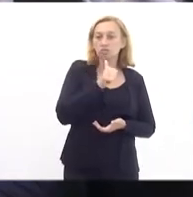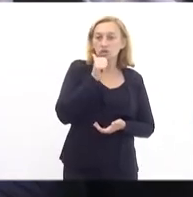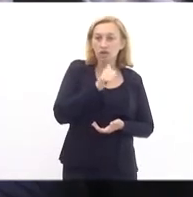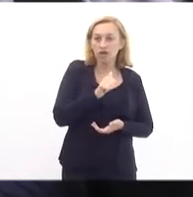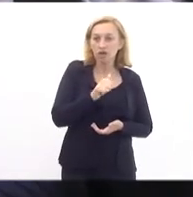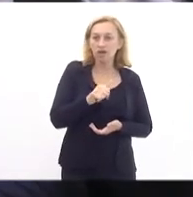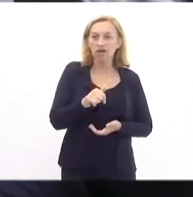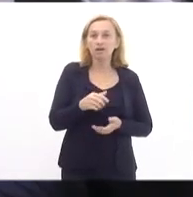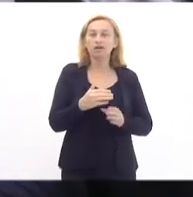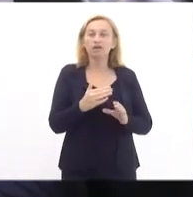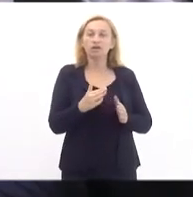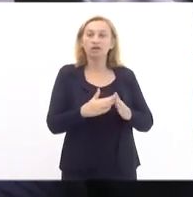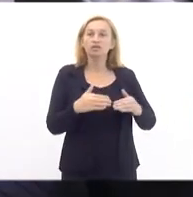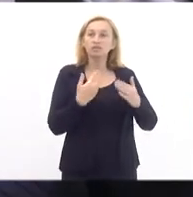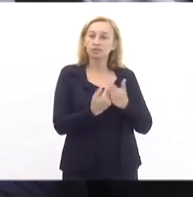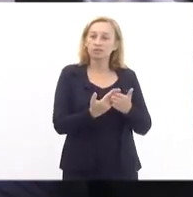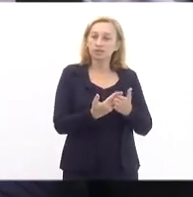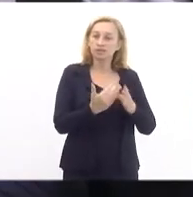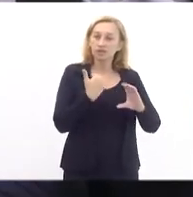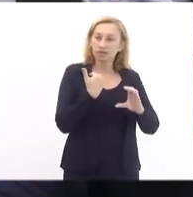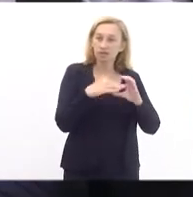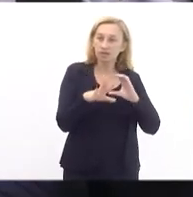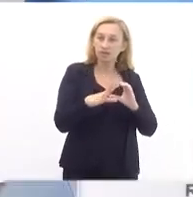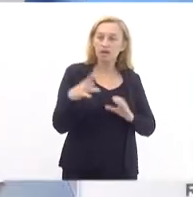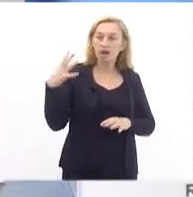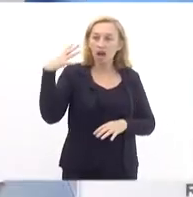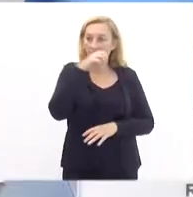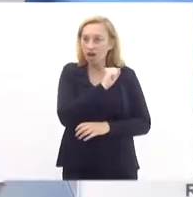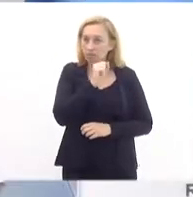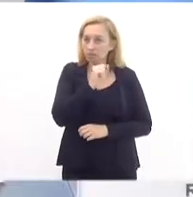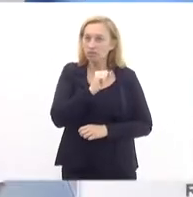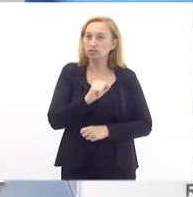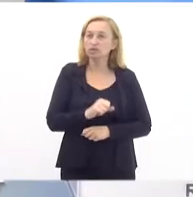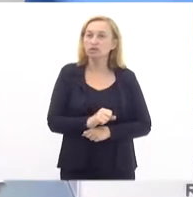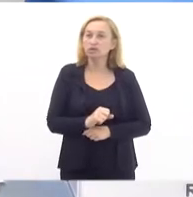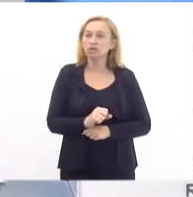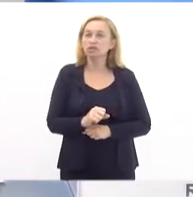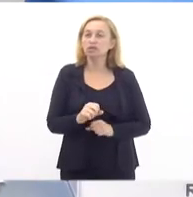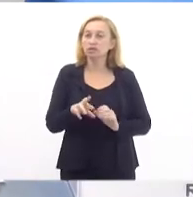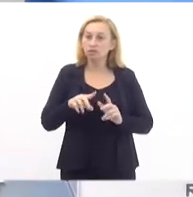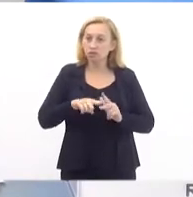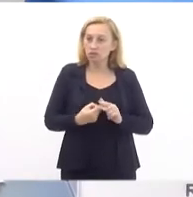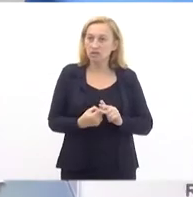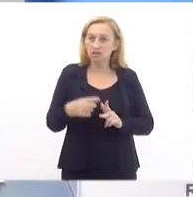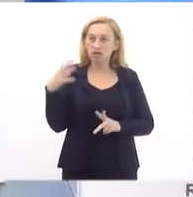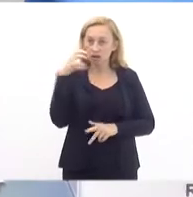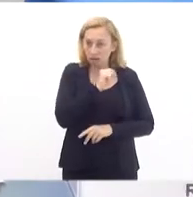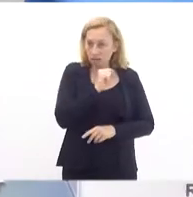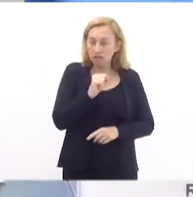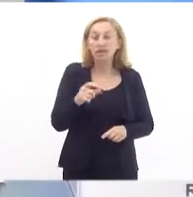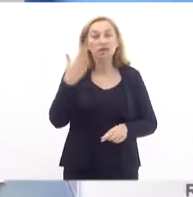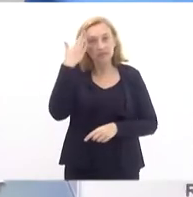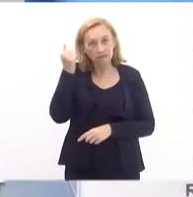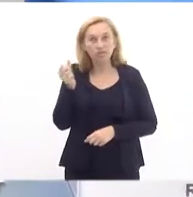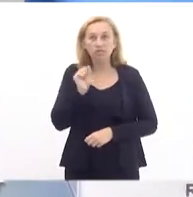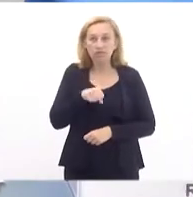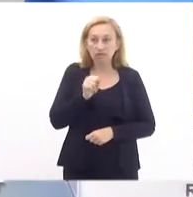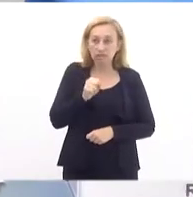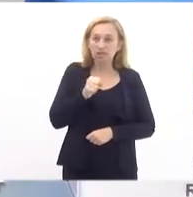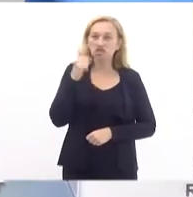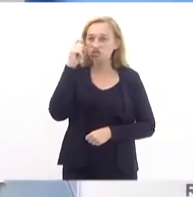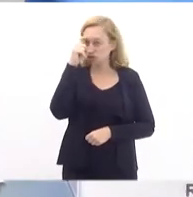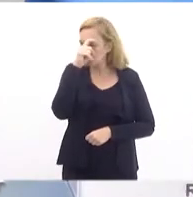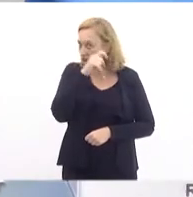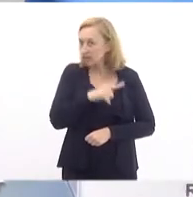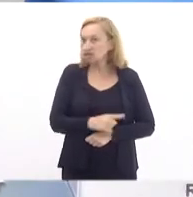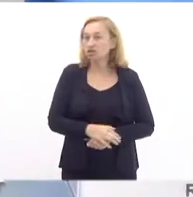vai encaminhar essa solicitação o mais rápido possível, né, para que isso venha a ser regularizado mais rápido. E sabendo, sim, das